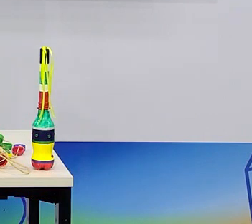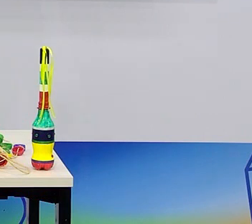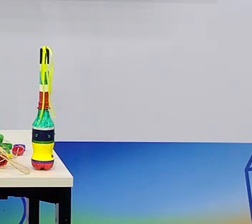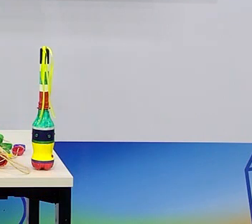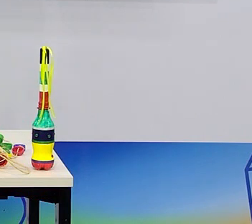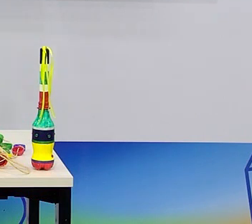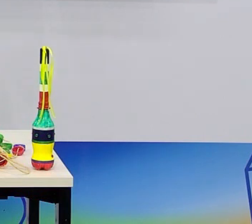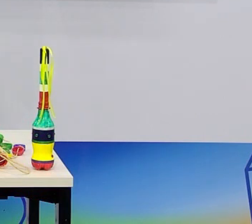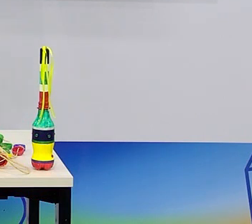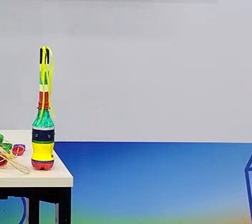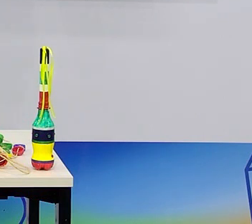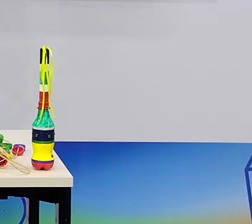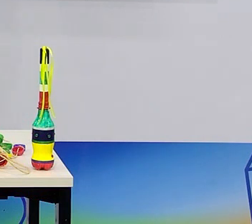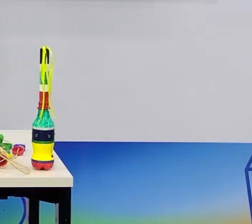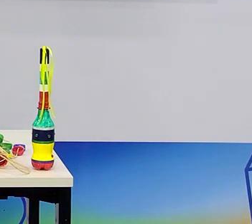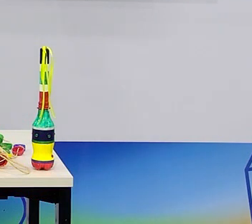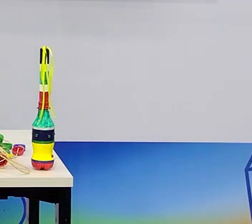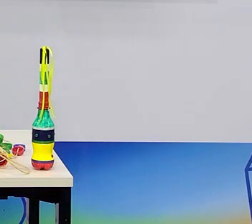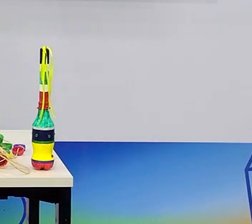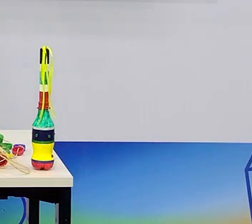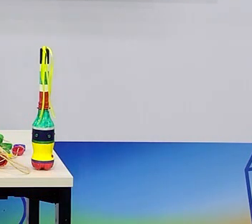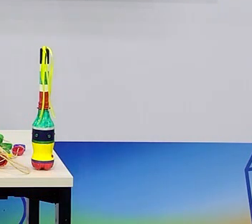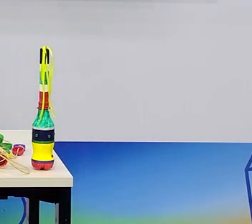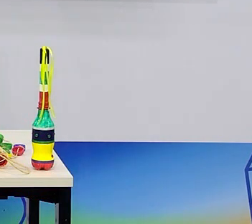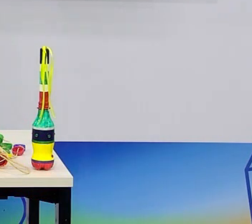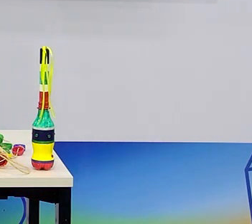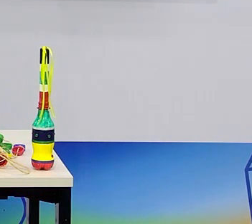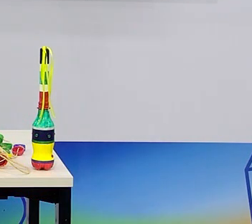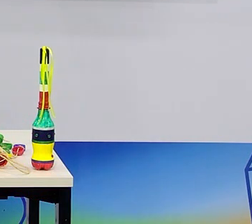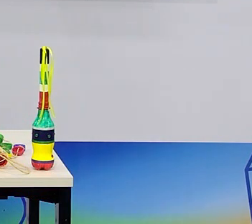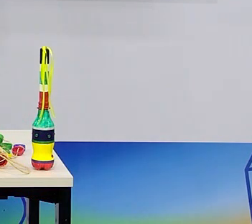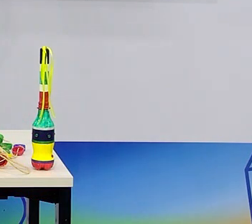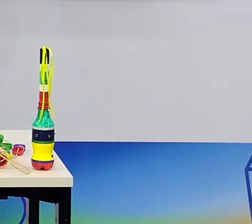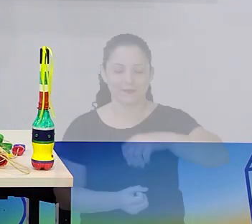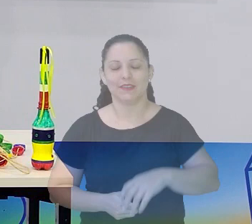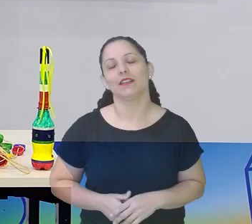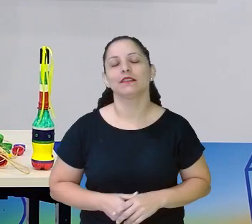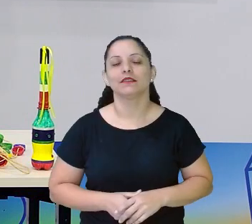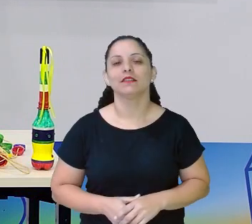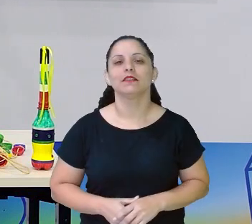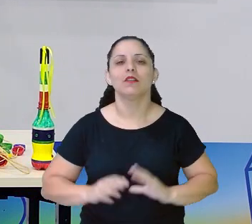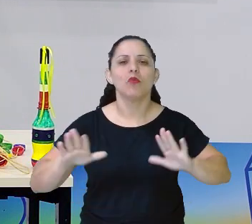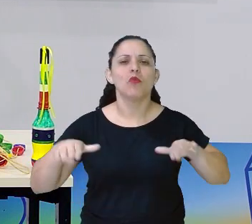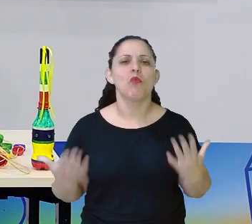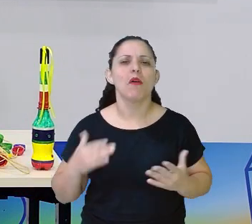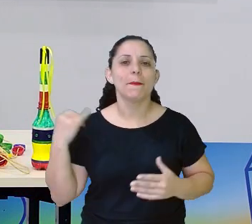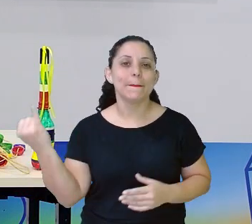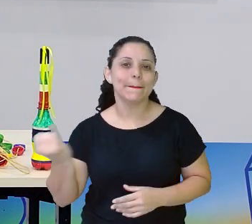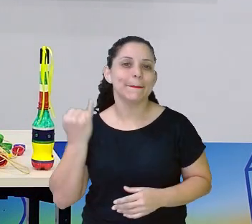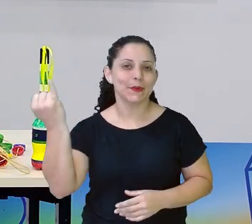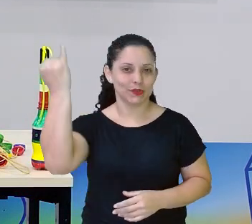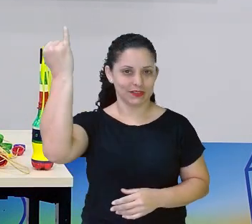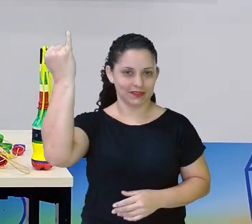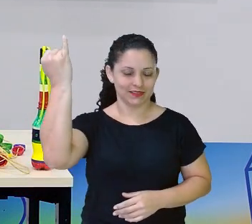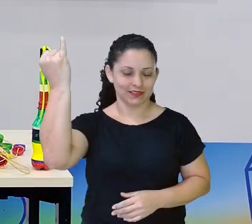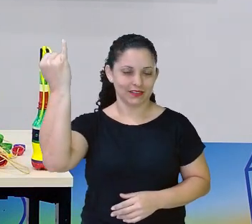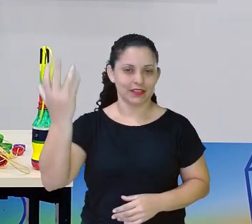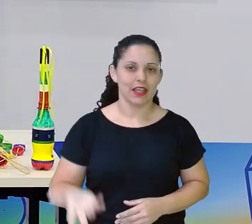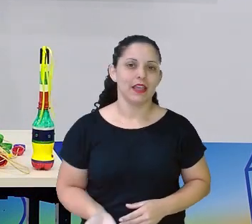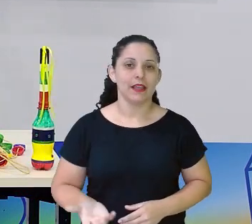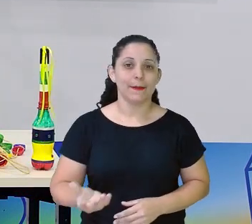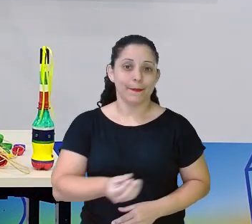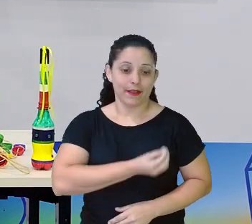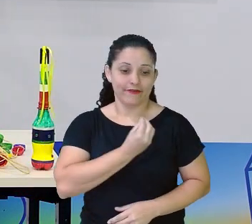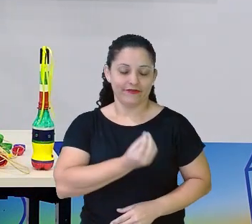sobre sustentabilidade, mais um pouco, né, sobre sustentabilidade, qual a importância da sustentabilidade para a